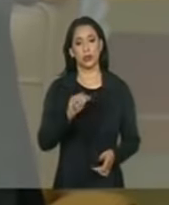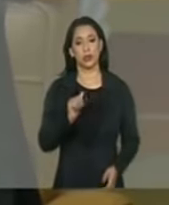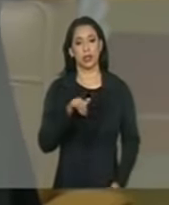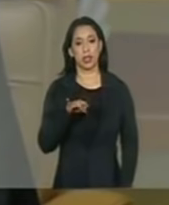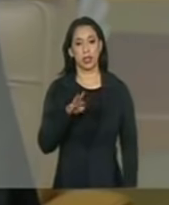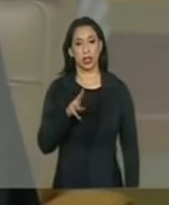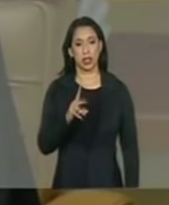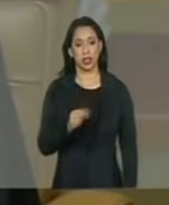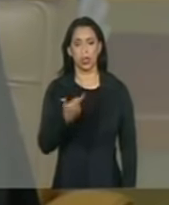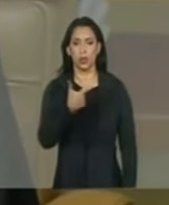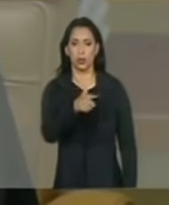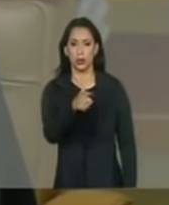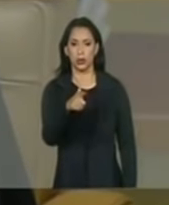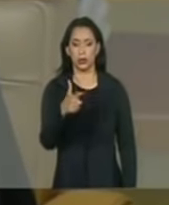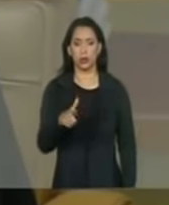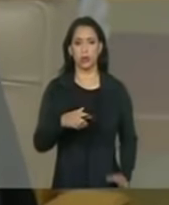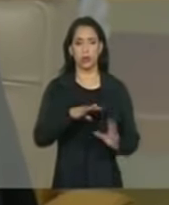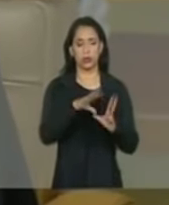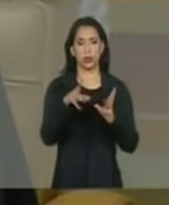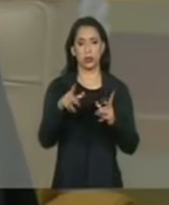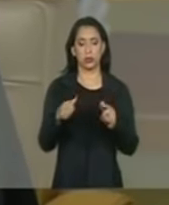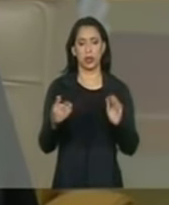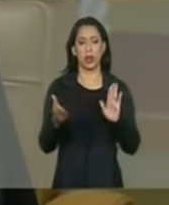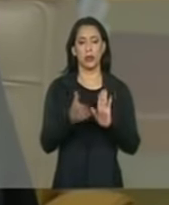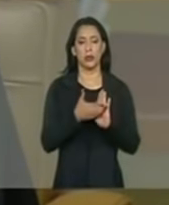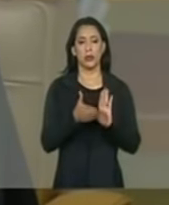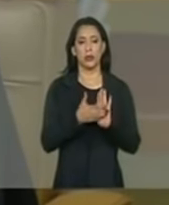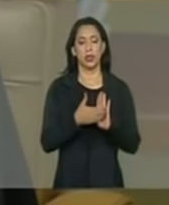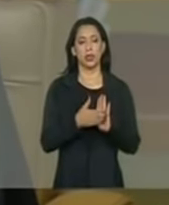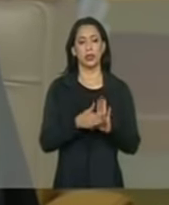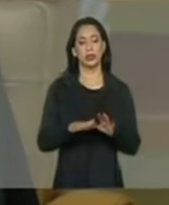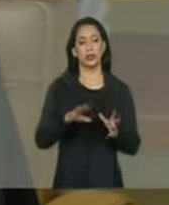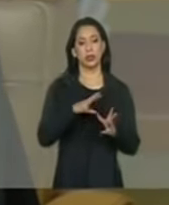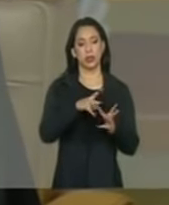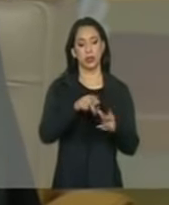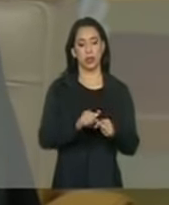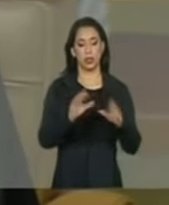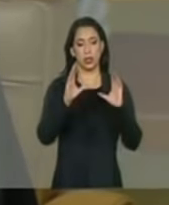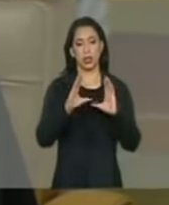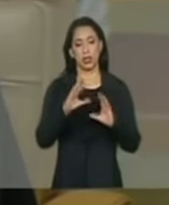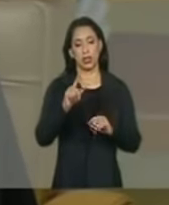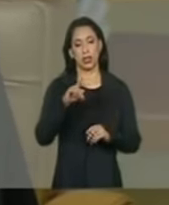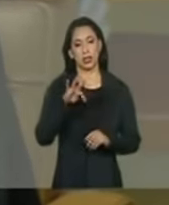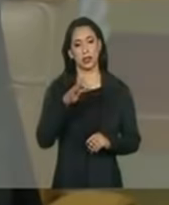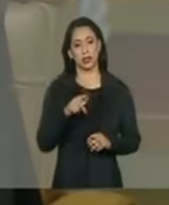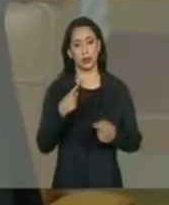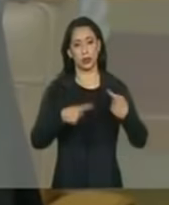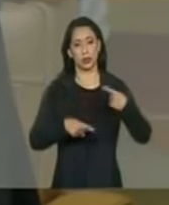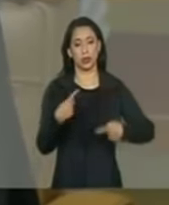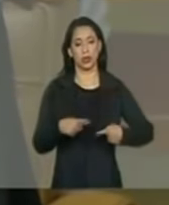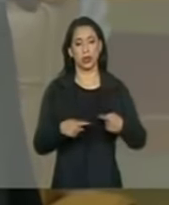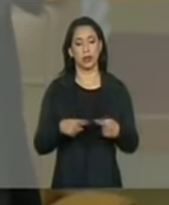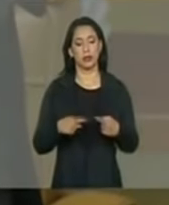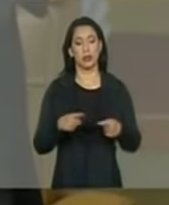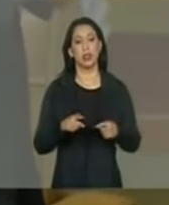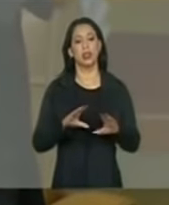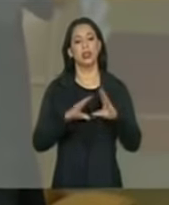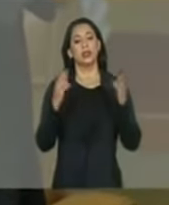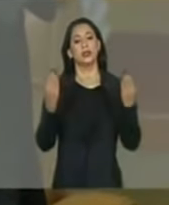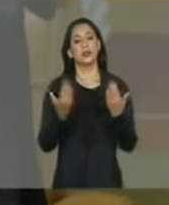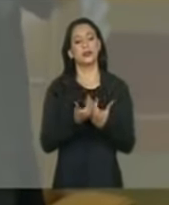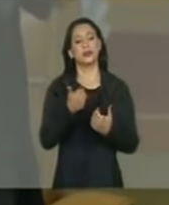outros de caráter global como o pacto internacional sobre direitos civis e políticos adotado pela assembléia geral das juízas em